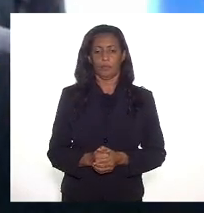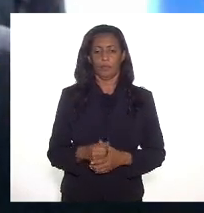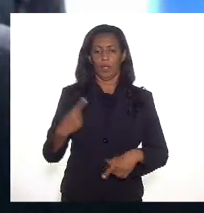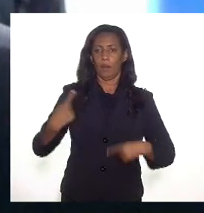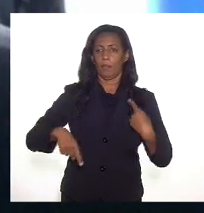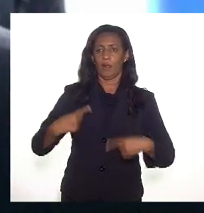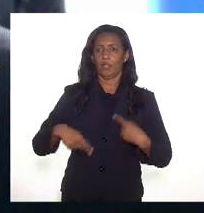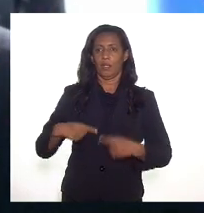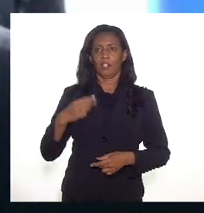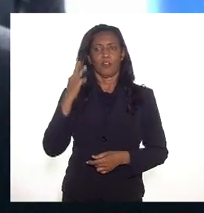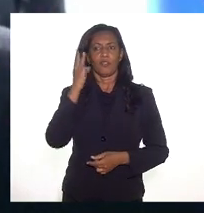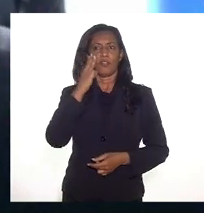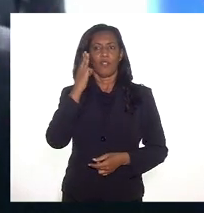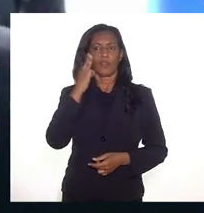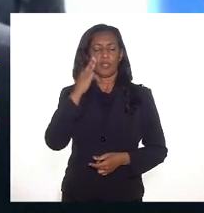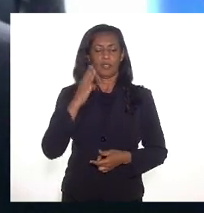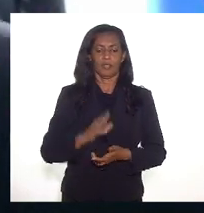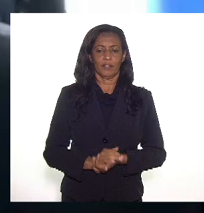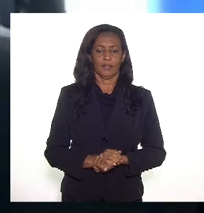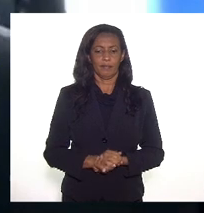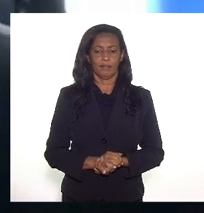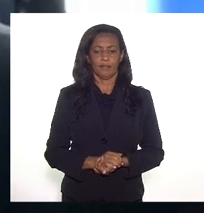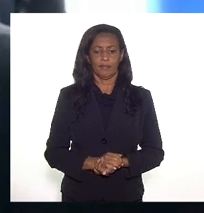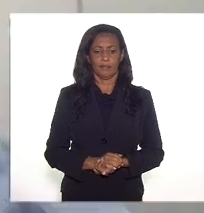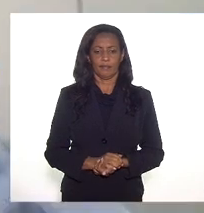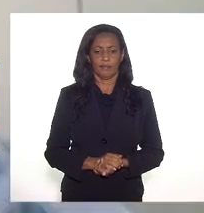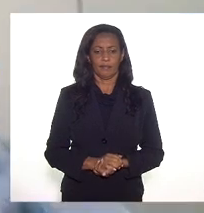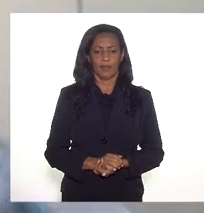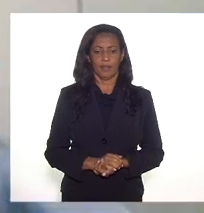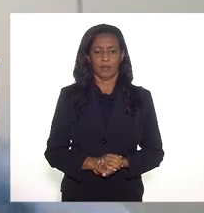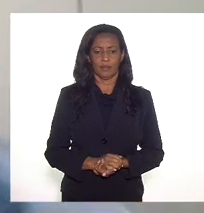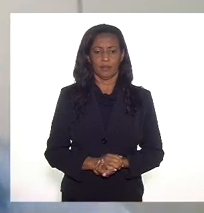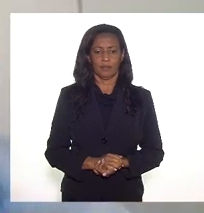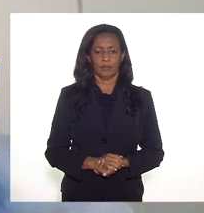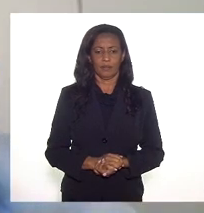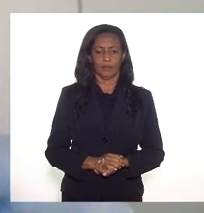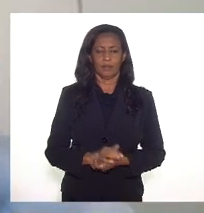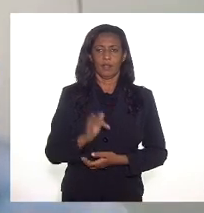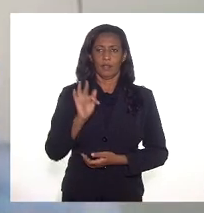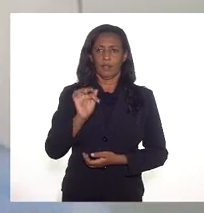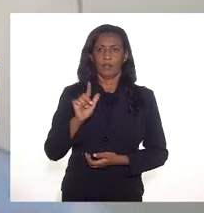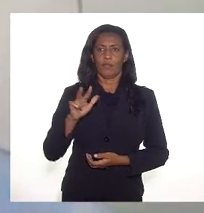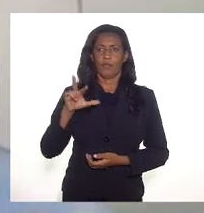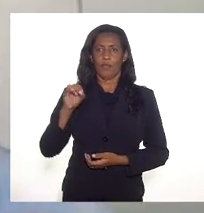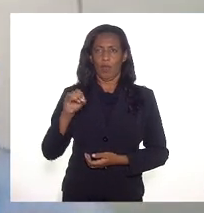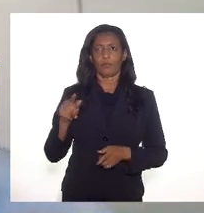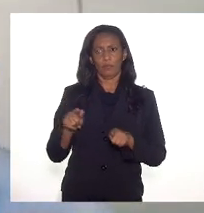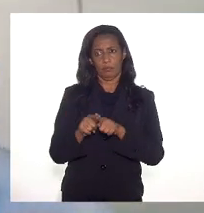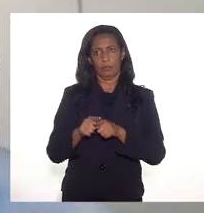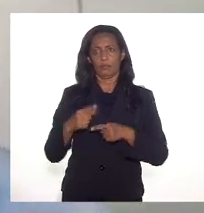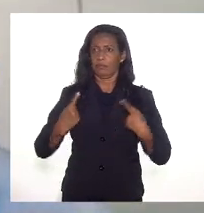em discussão. Para discutir, deputado Valdeque Carneiro. Escreve para discutir, presidente. Deputado Flávio Serafini.